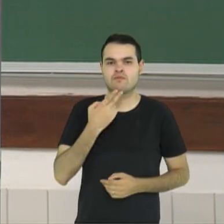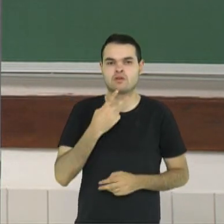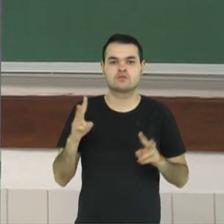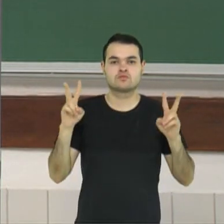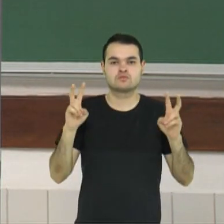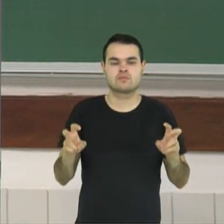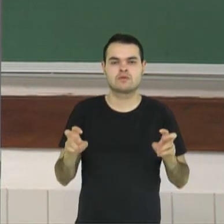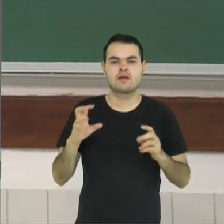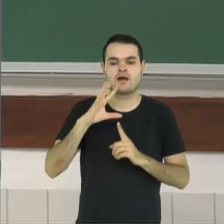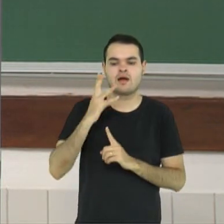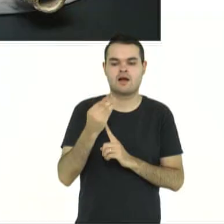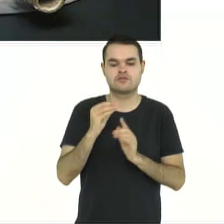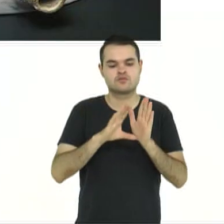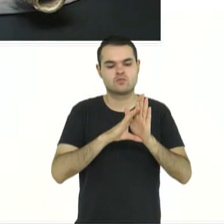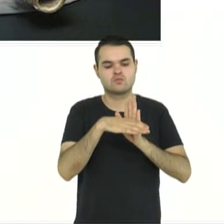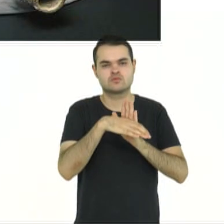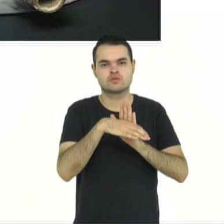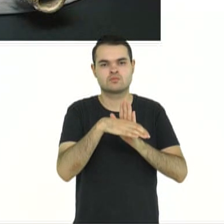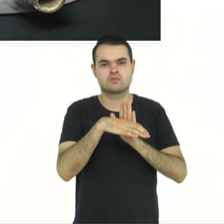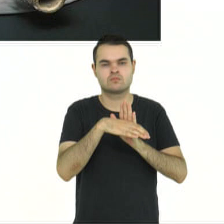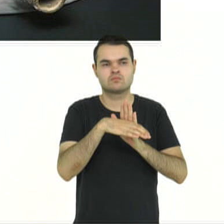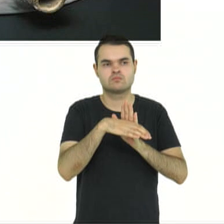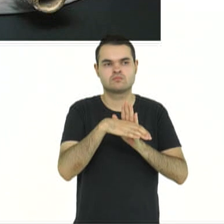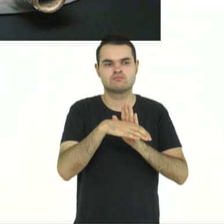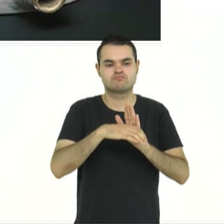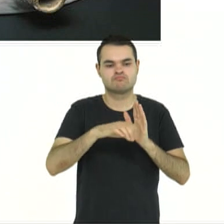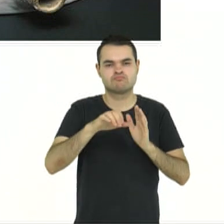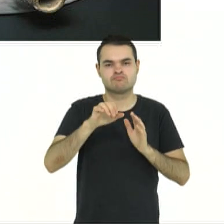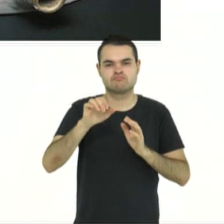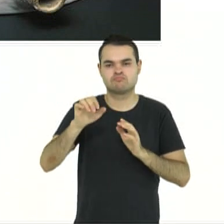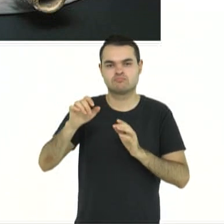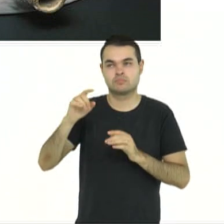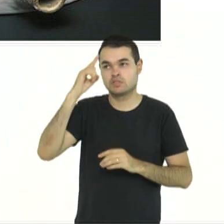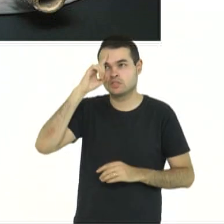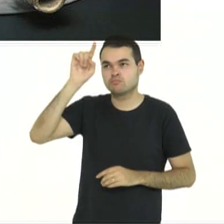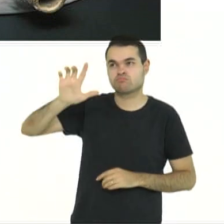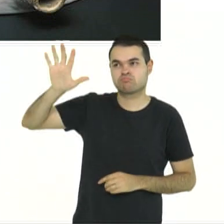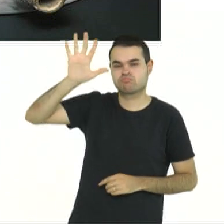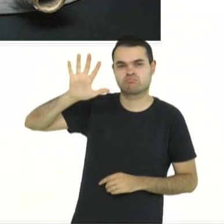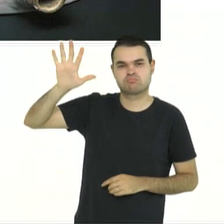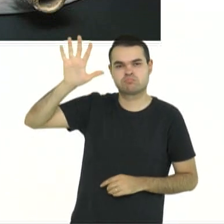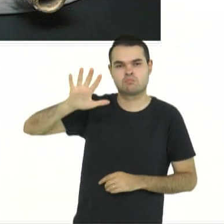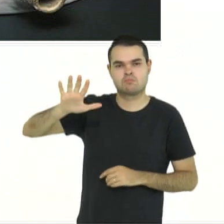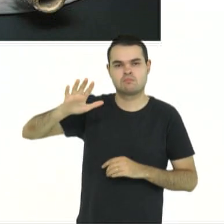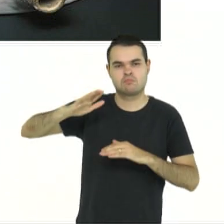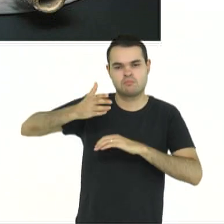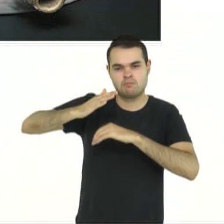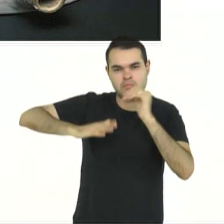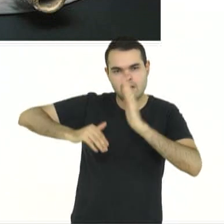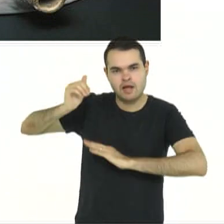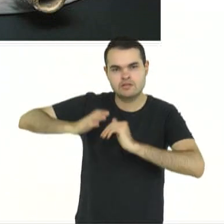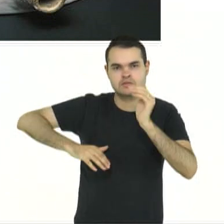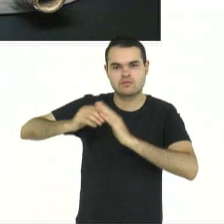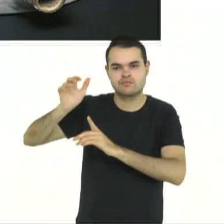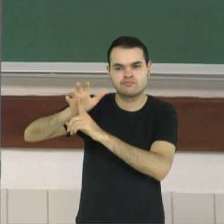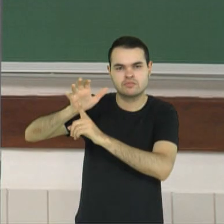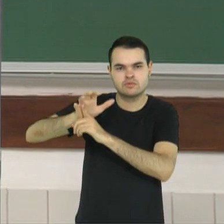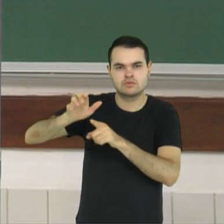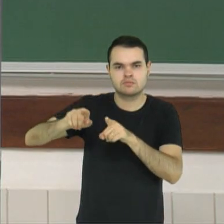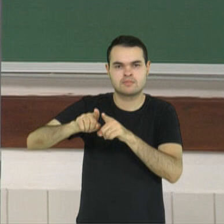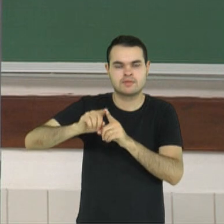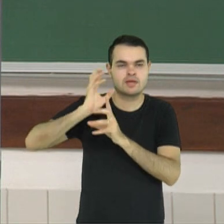arte conceitual. A gente vai falar sobre o ideológico, o prático, sua história e suas influências. Vamos fazer uma revisão da que a gente já